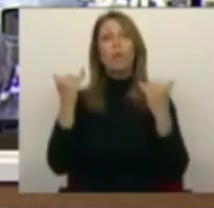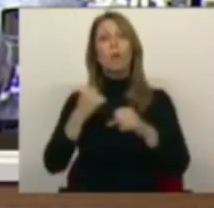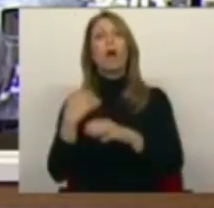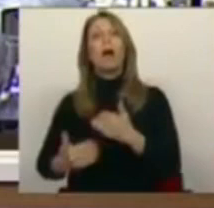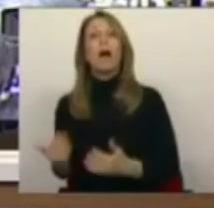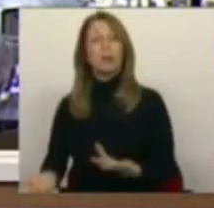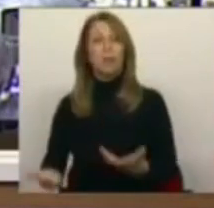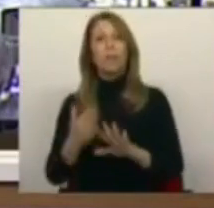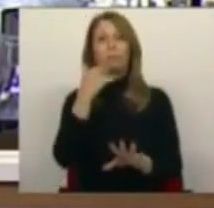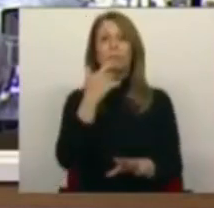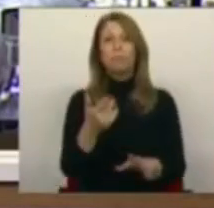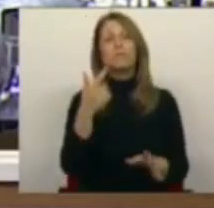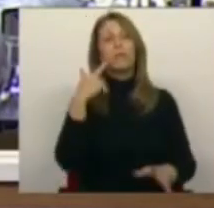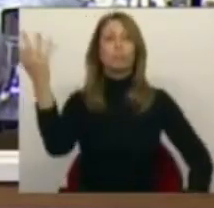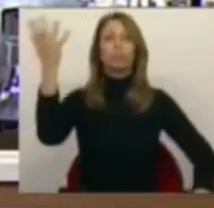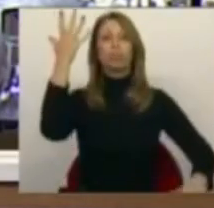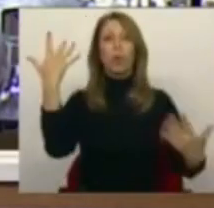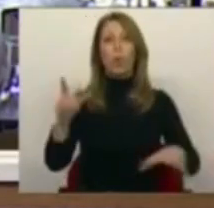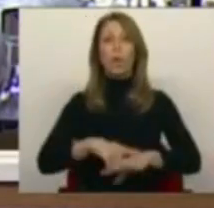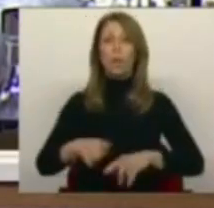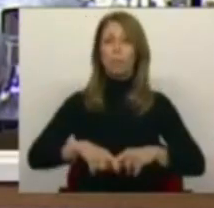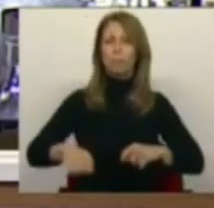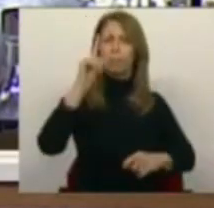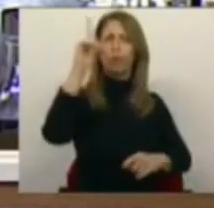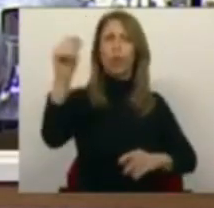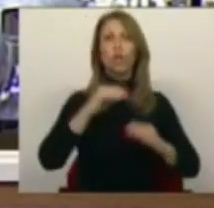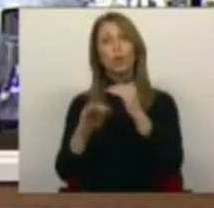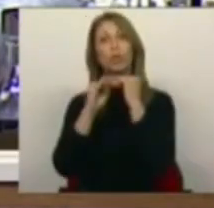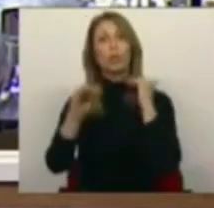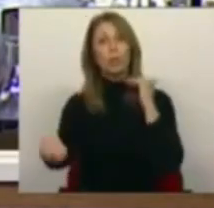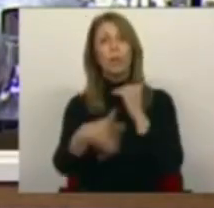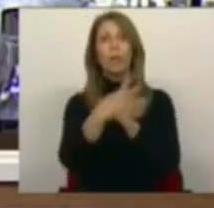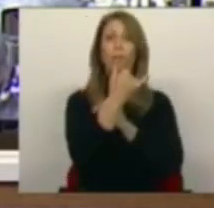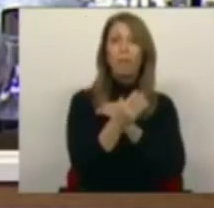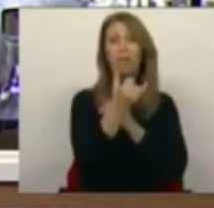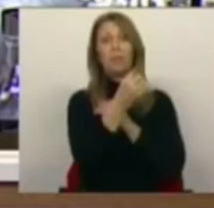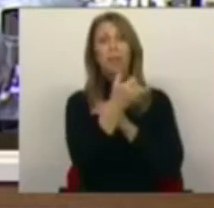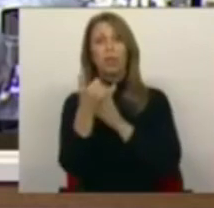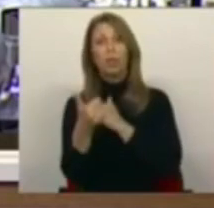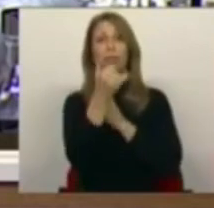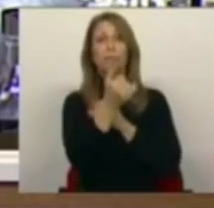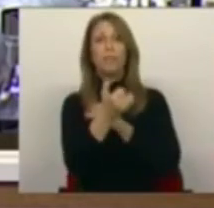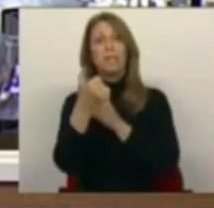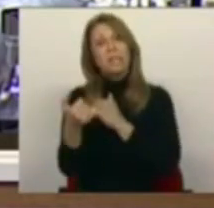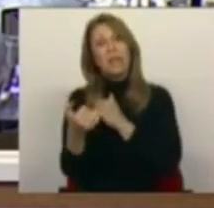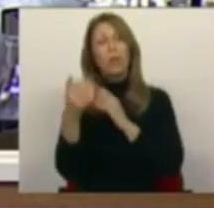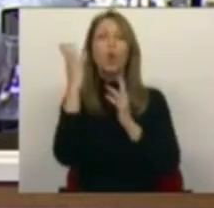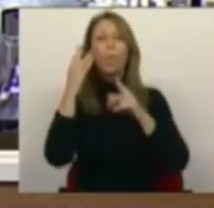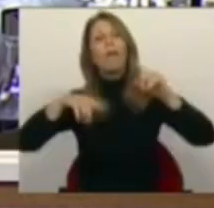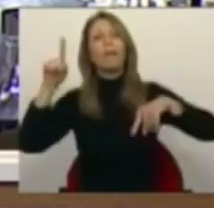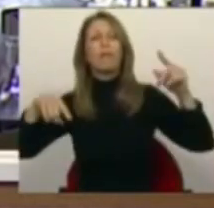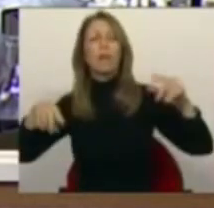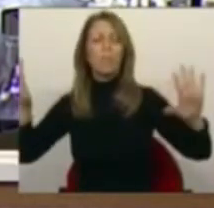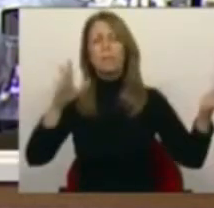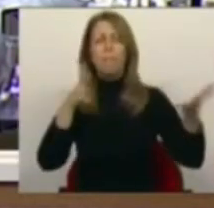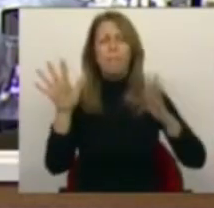se ufanam que agora tem um período de um horizonte de sustentabilidade de 20, 22, 25, os números variam, mas anda nessa